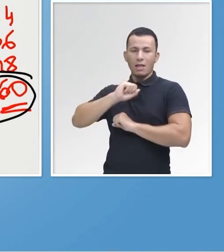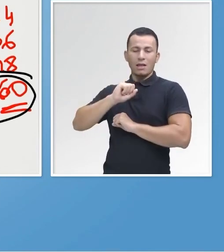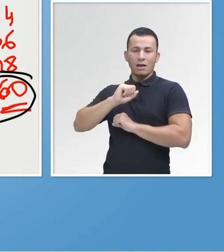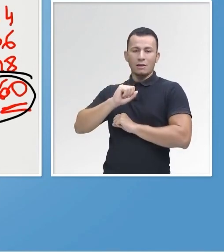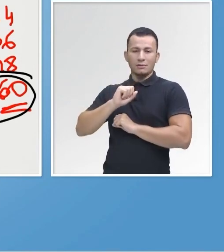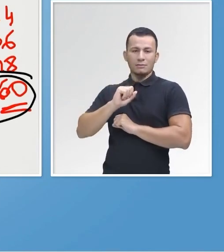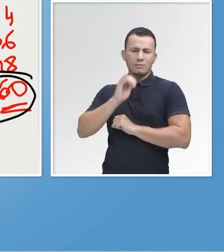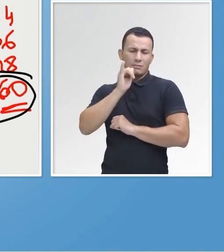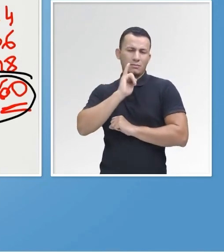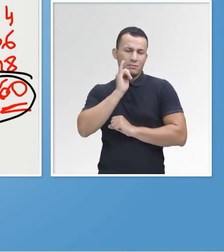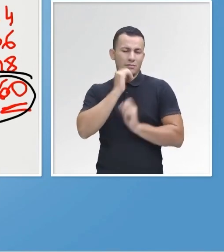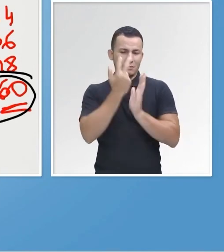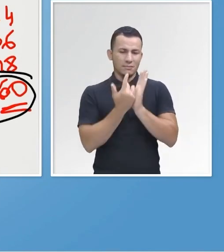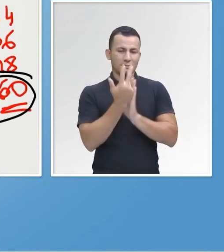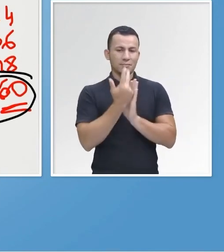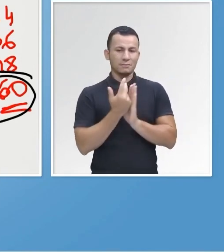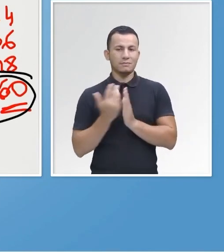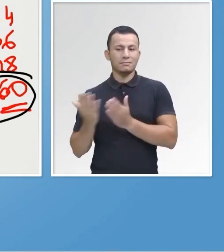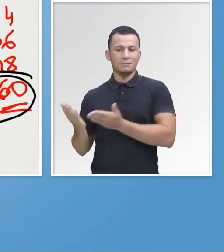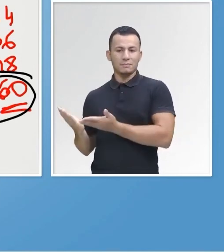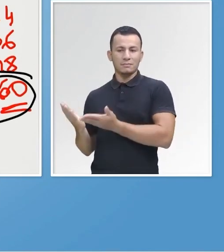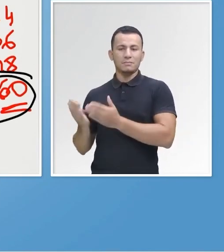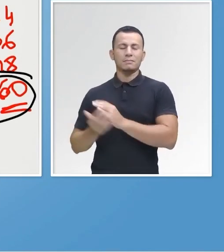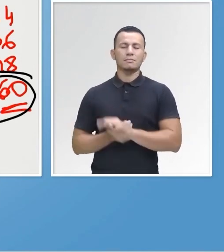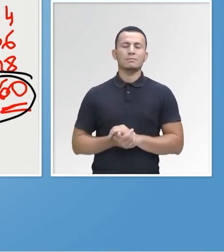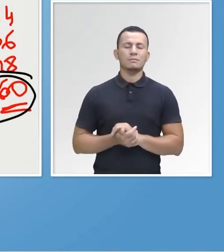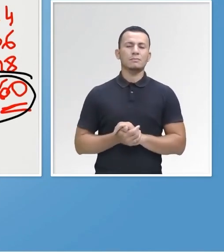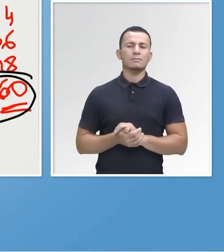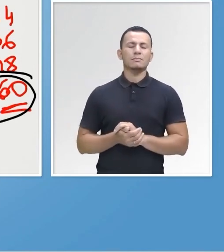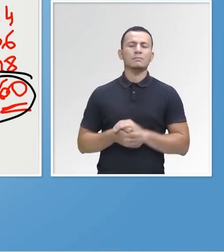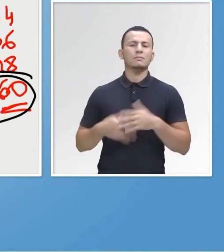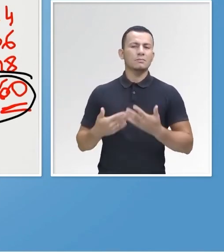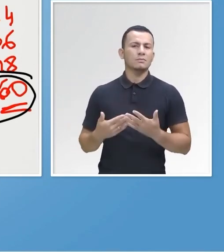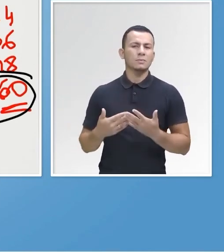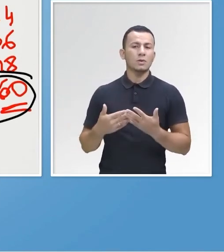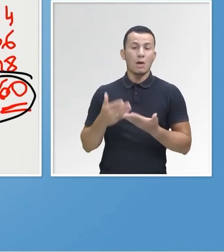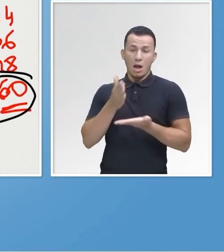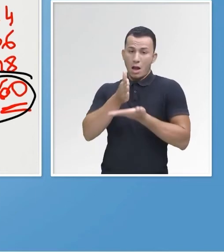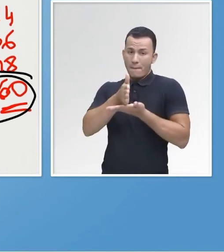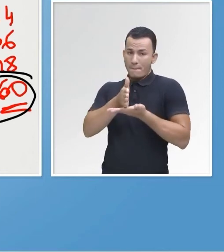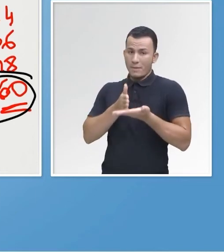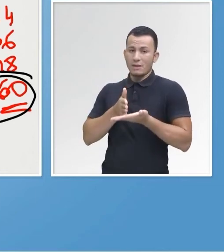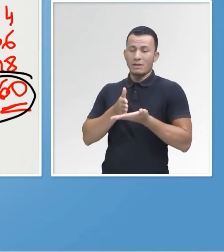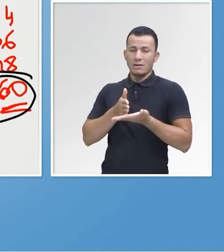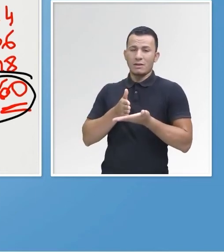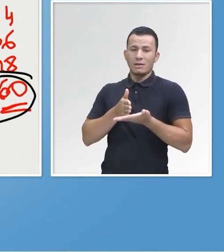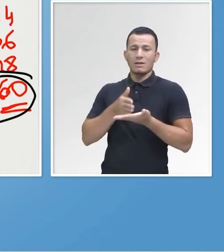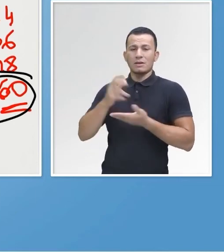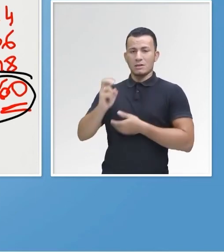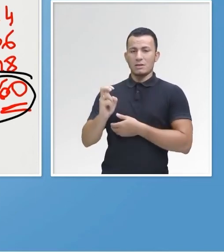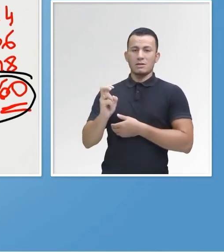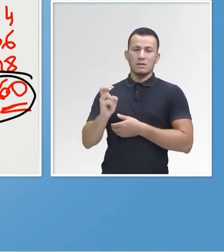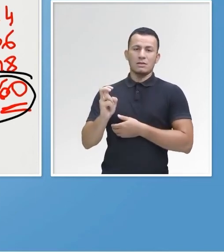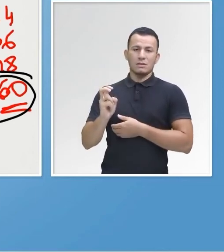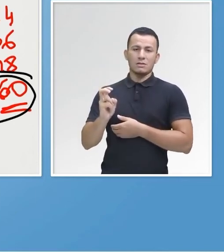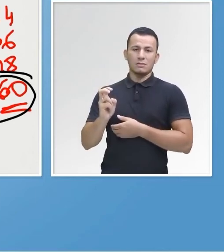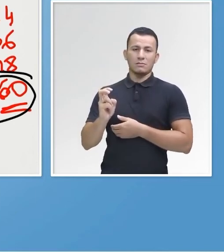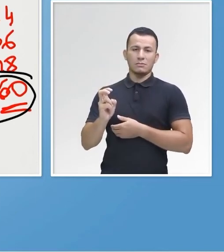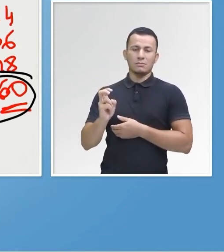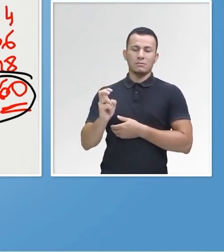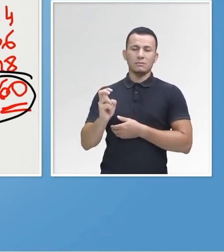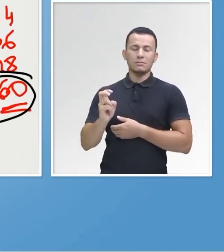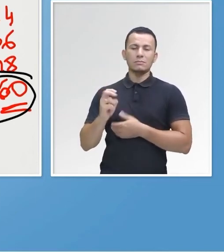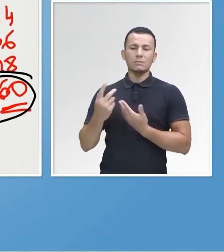lindo muito bem isso representa quanto uma parte de cinco na verdade ou seja